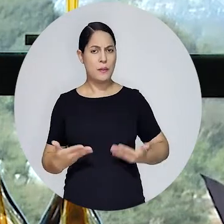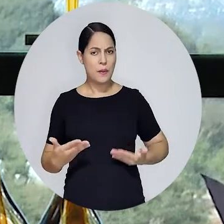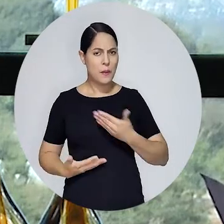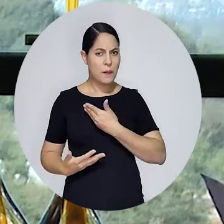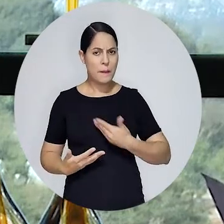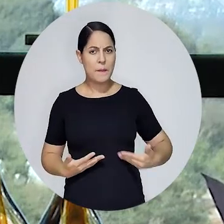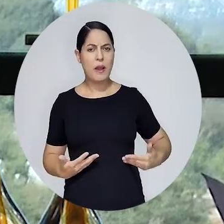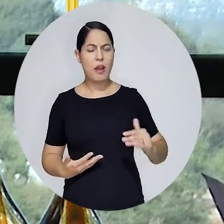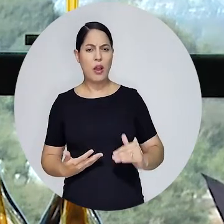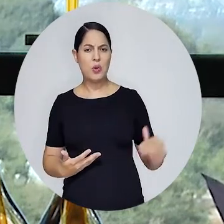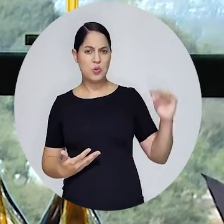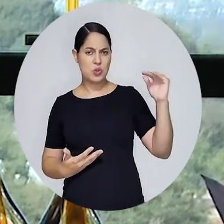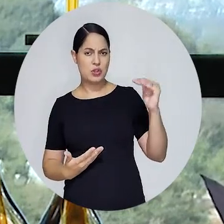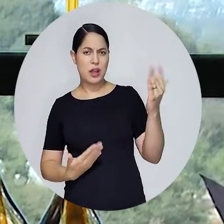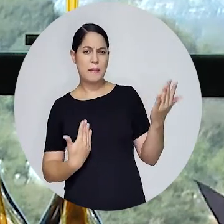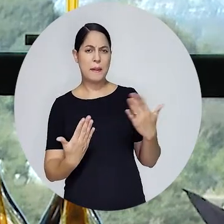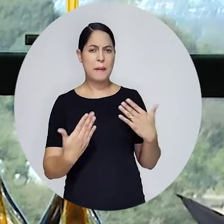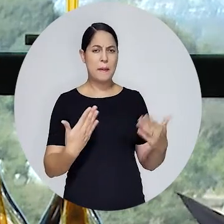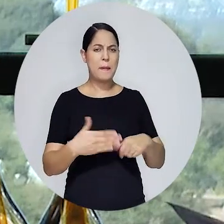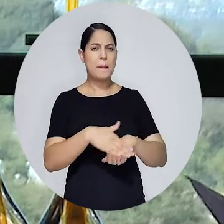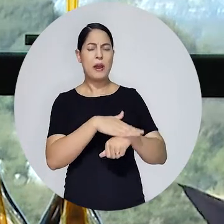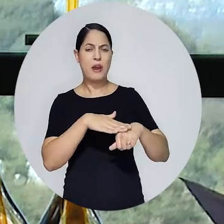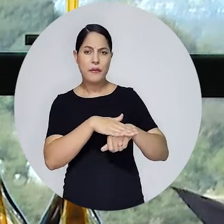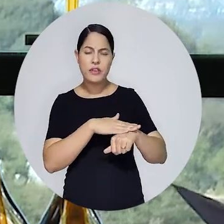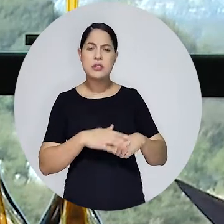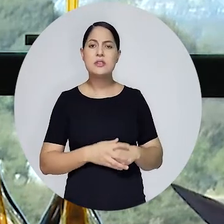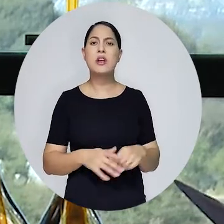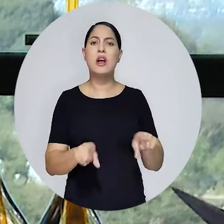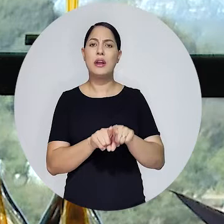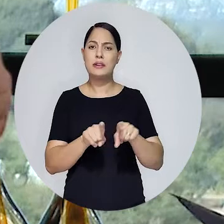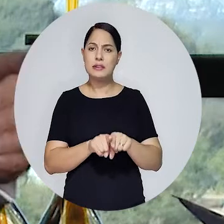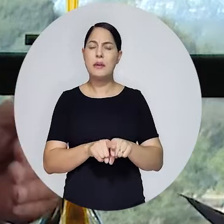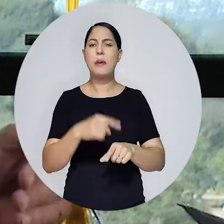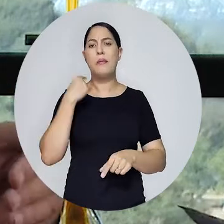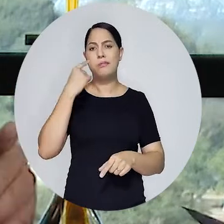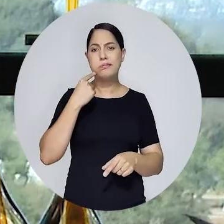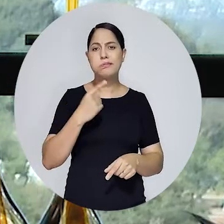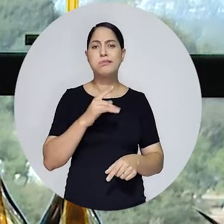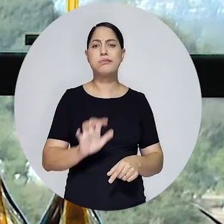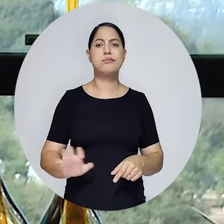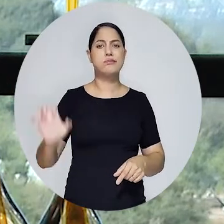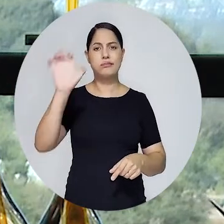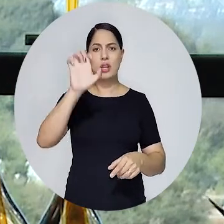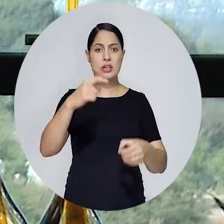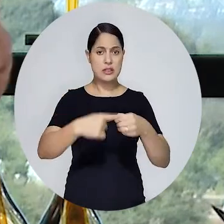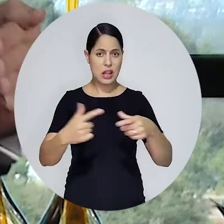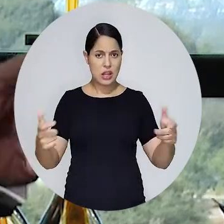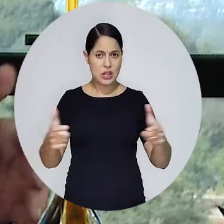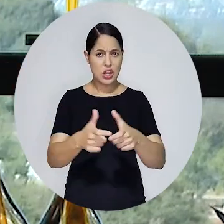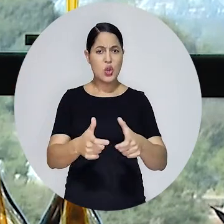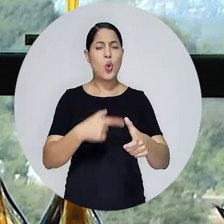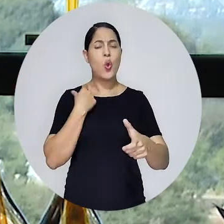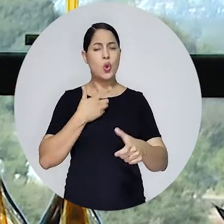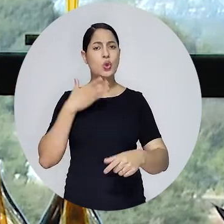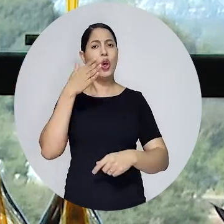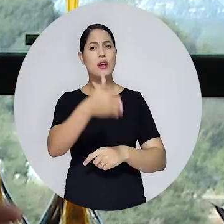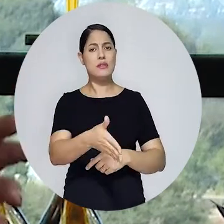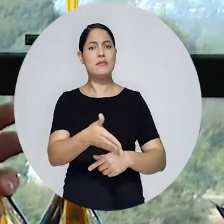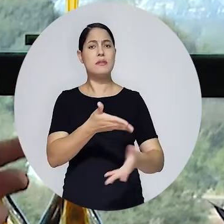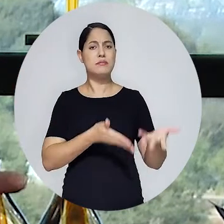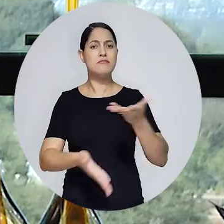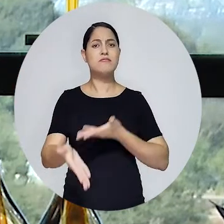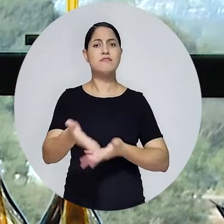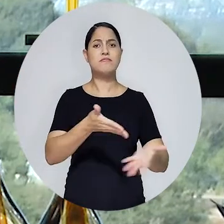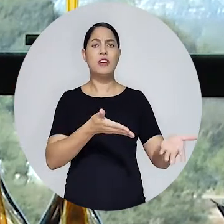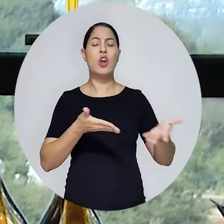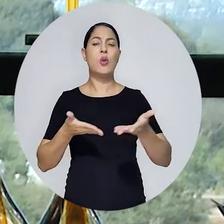autoridades públicas locais das seccionais, conversando com a advocacia, indo para o interior também, para buscar a advocacia do interior, para que se tenha